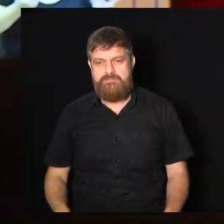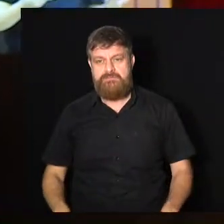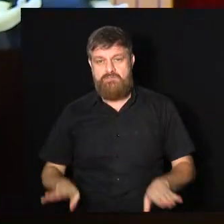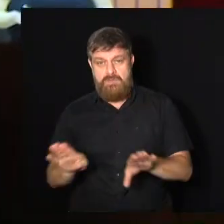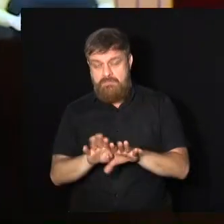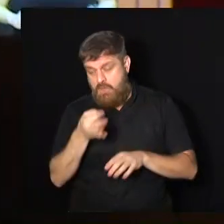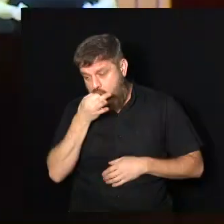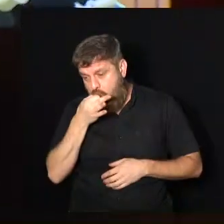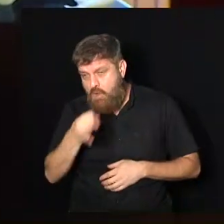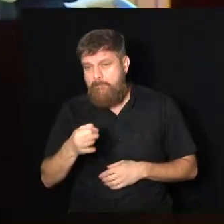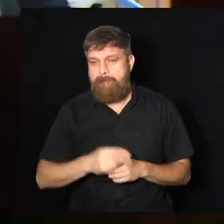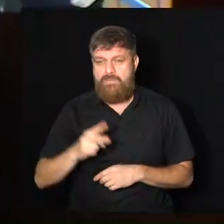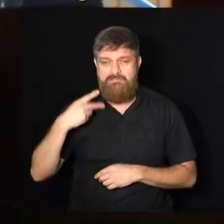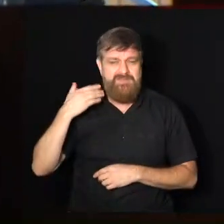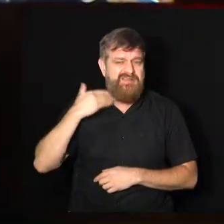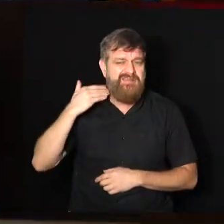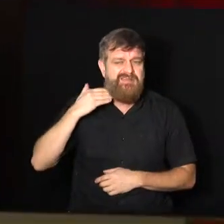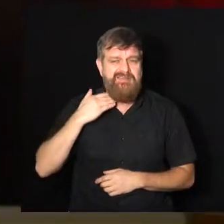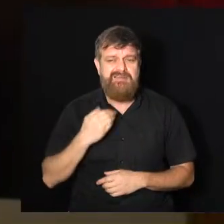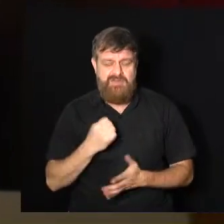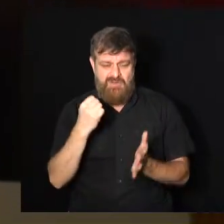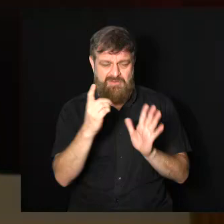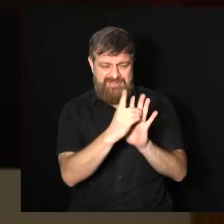a parlamentar, o decreto número